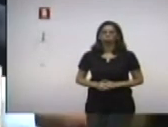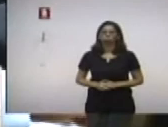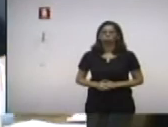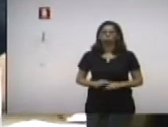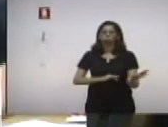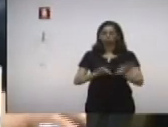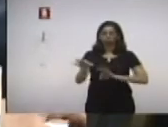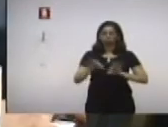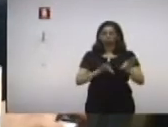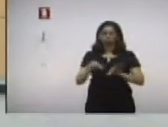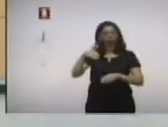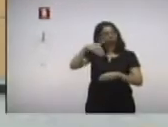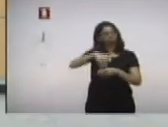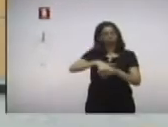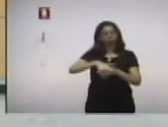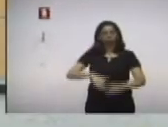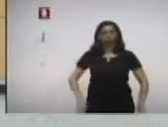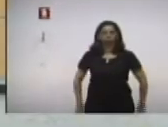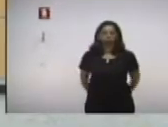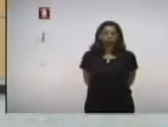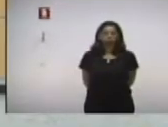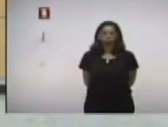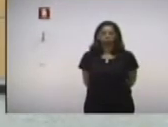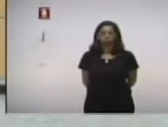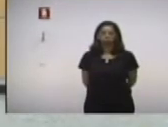e o projeto está em votação